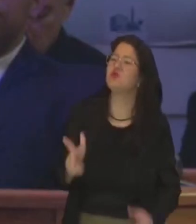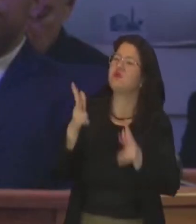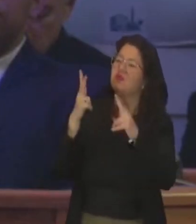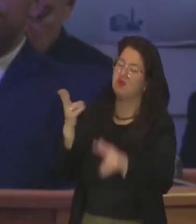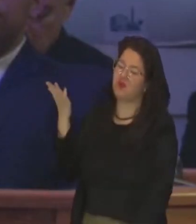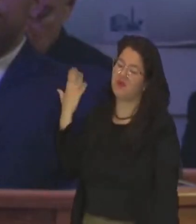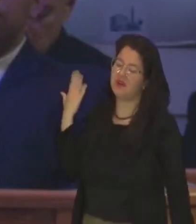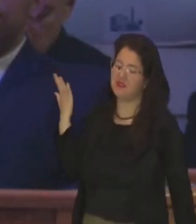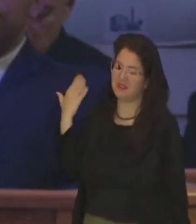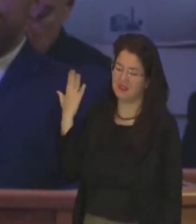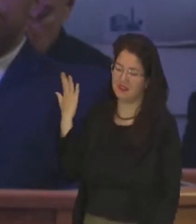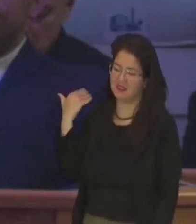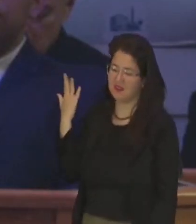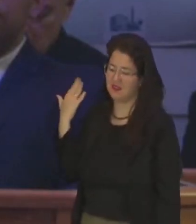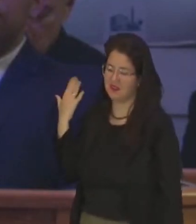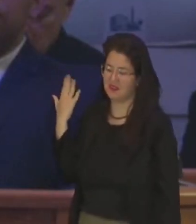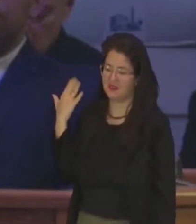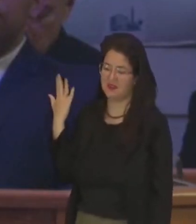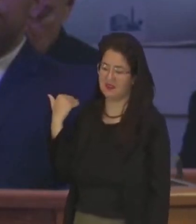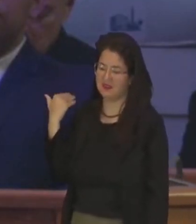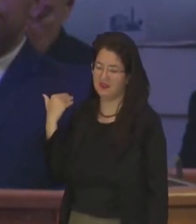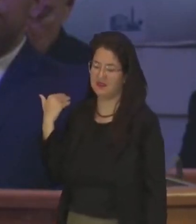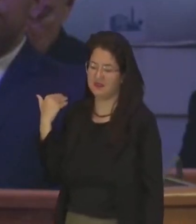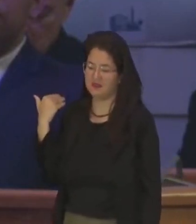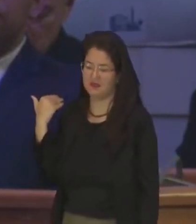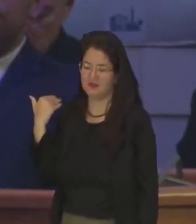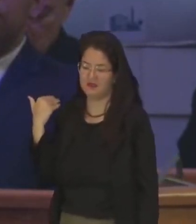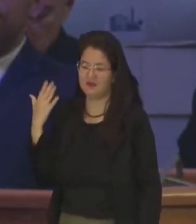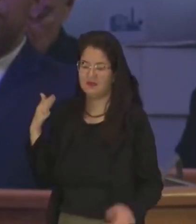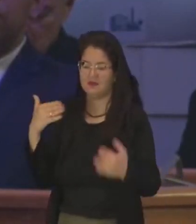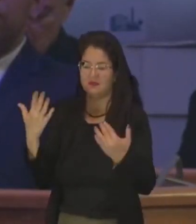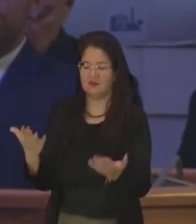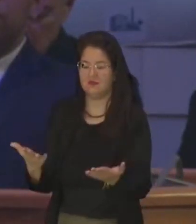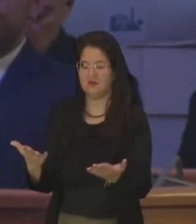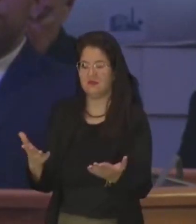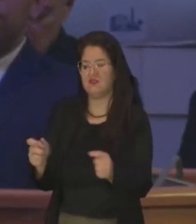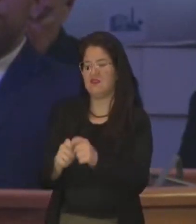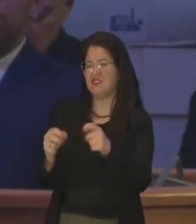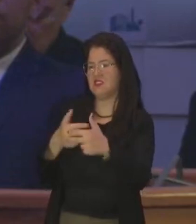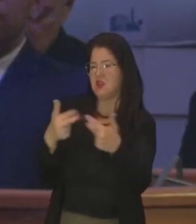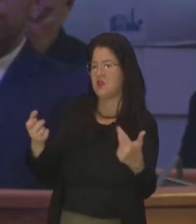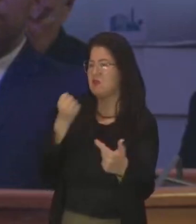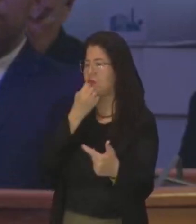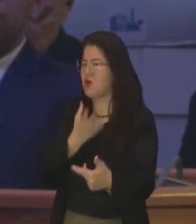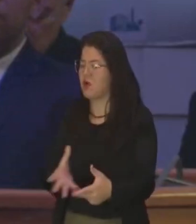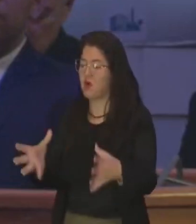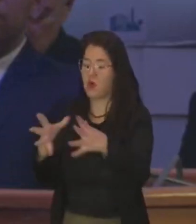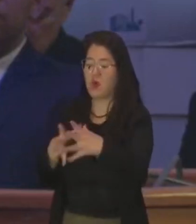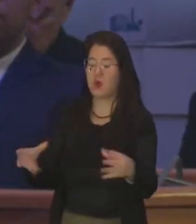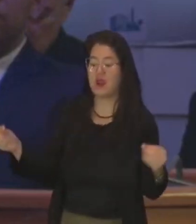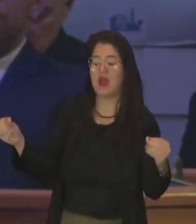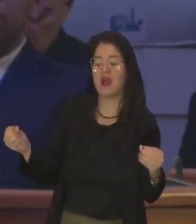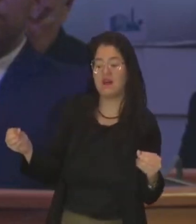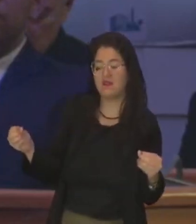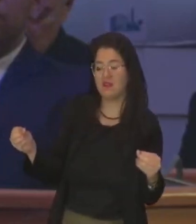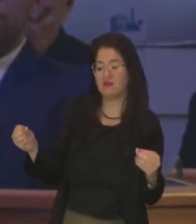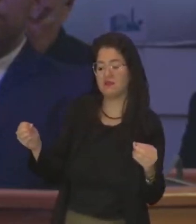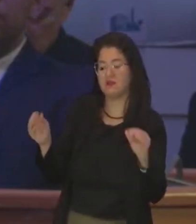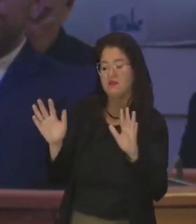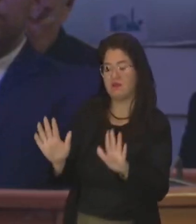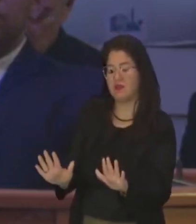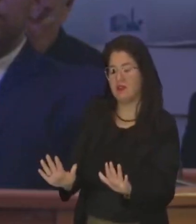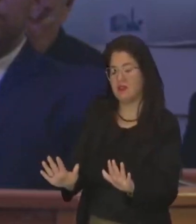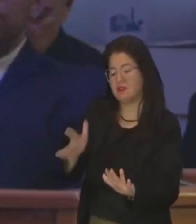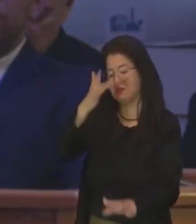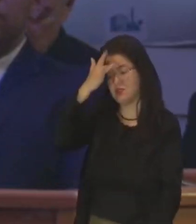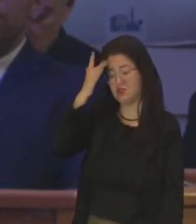no começo, quando o próprio Aptoquazauré estava aqui. E ele fazia coisas boas, ele curava, mas porque as pessoas já